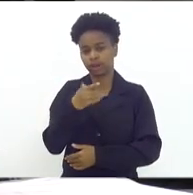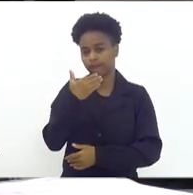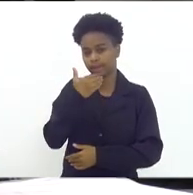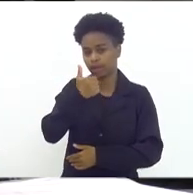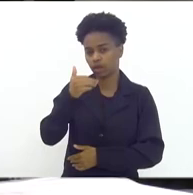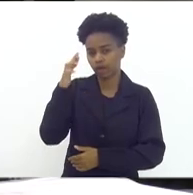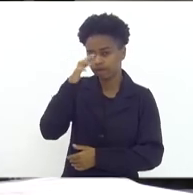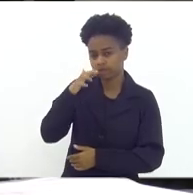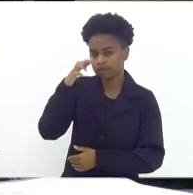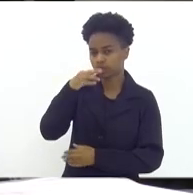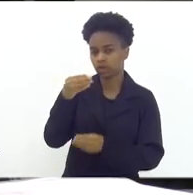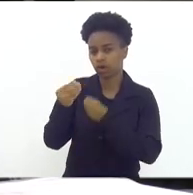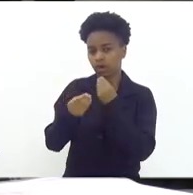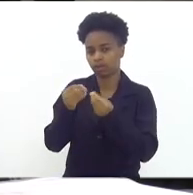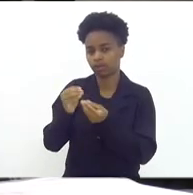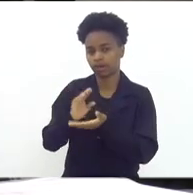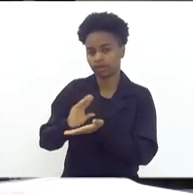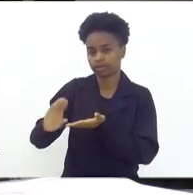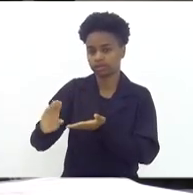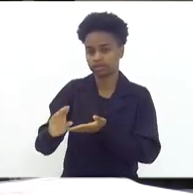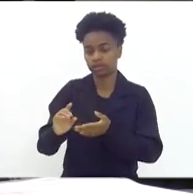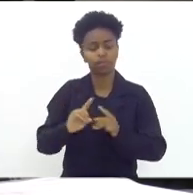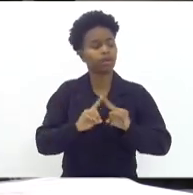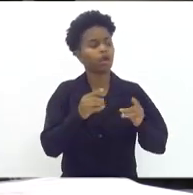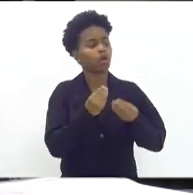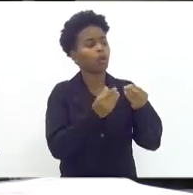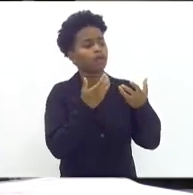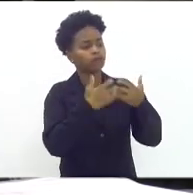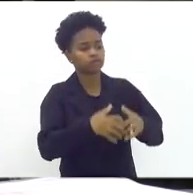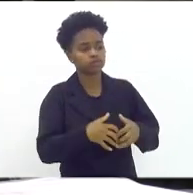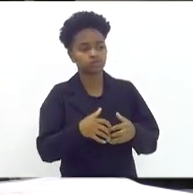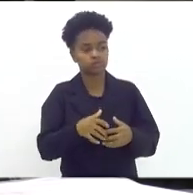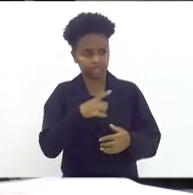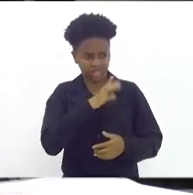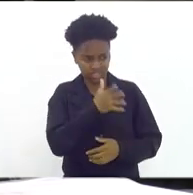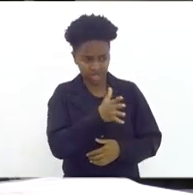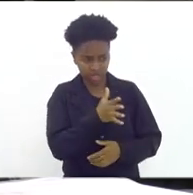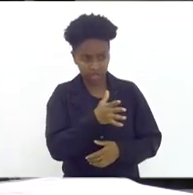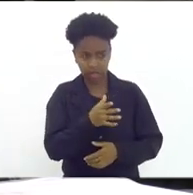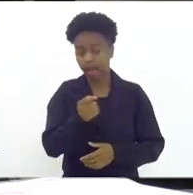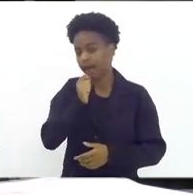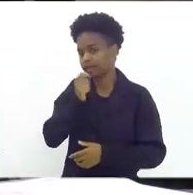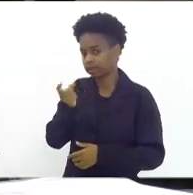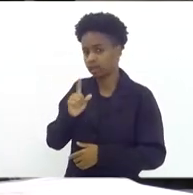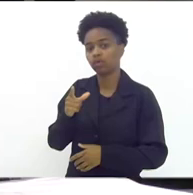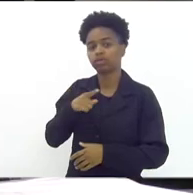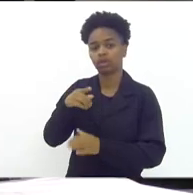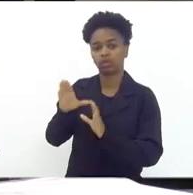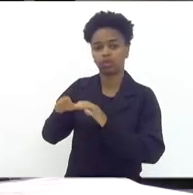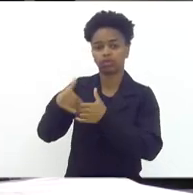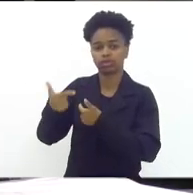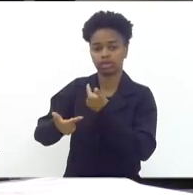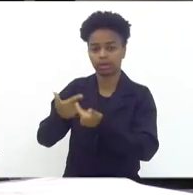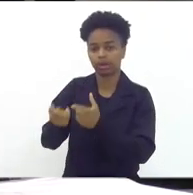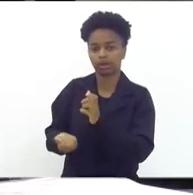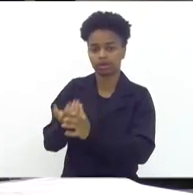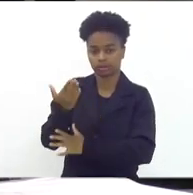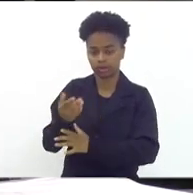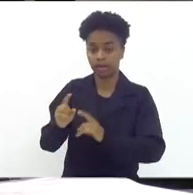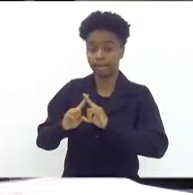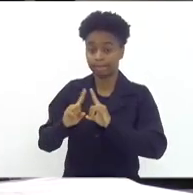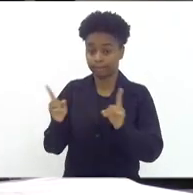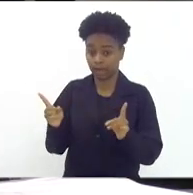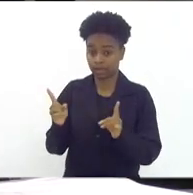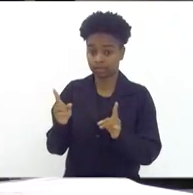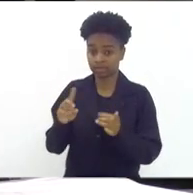fiscalização da receita acessórios como é que funciona hoje está em andamento dentro de um grupo de trabalho da agência reguladora mas